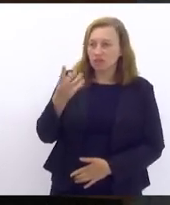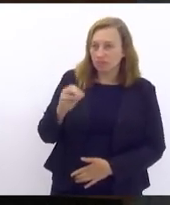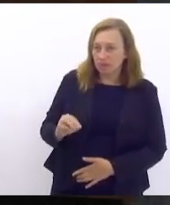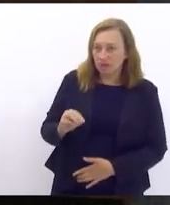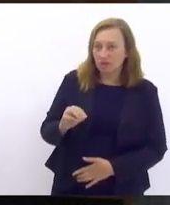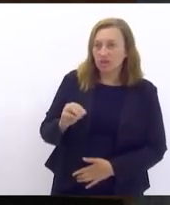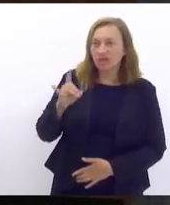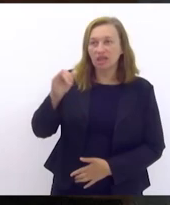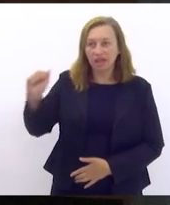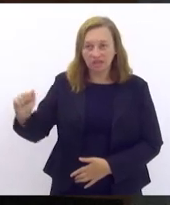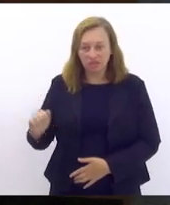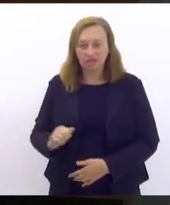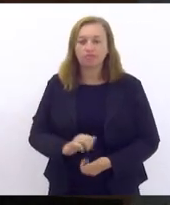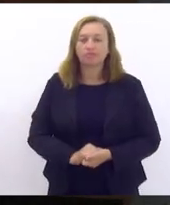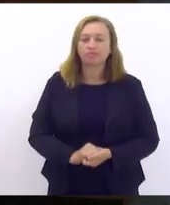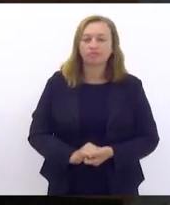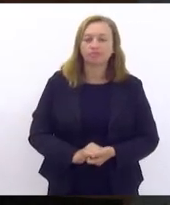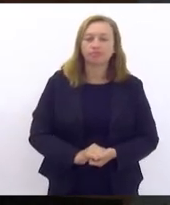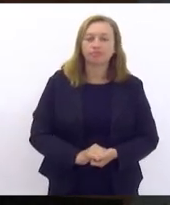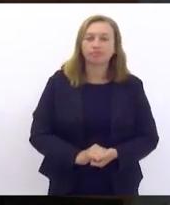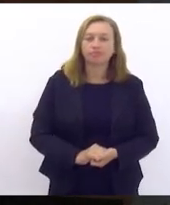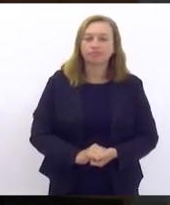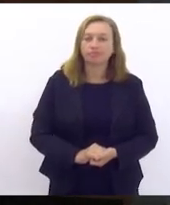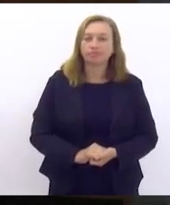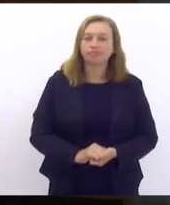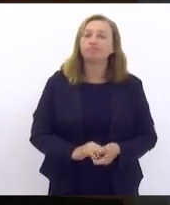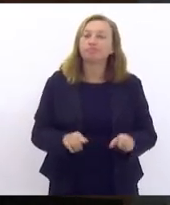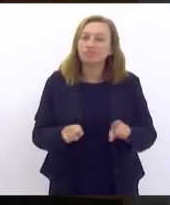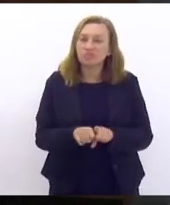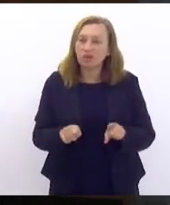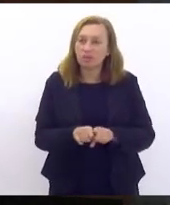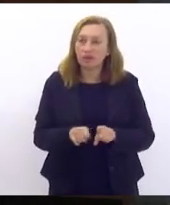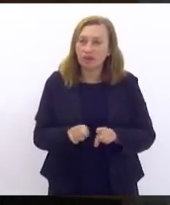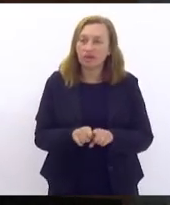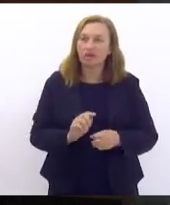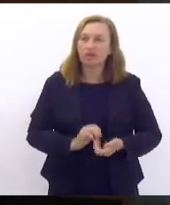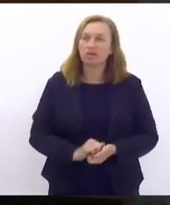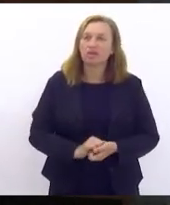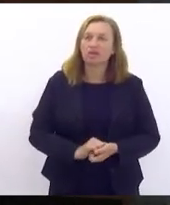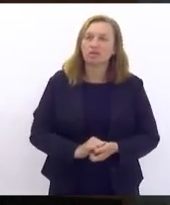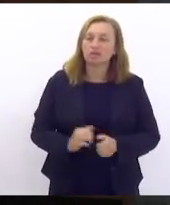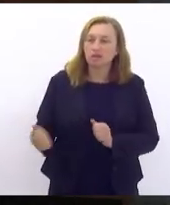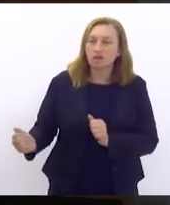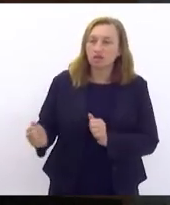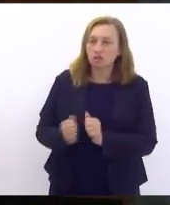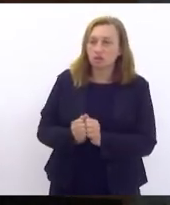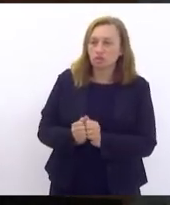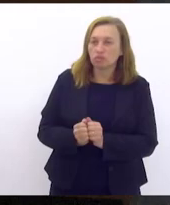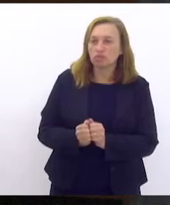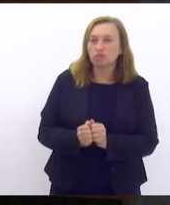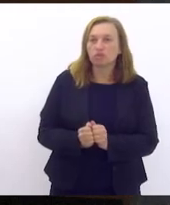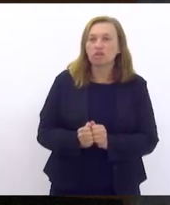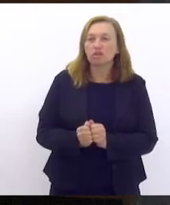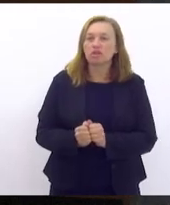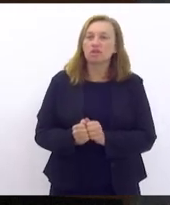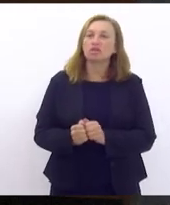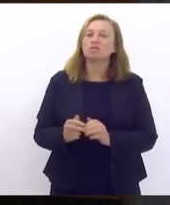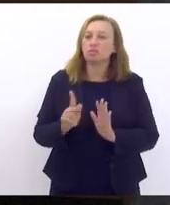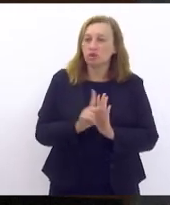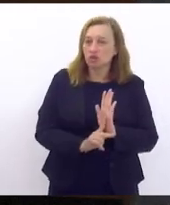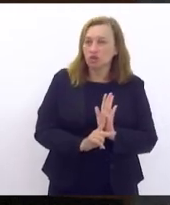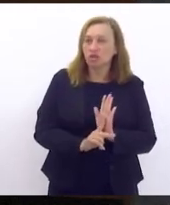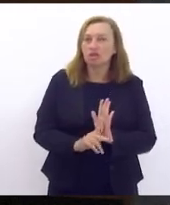Índia Armelau, que também me chamaram para compor a coautoria desse projeto. Esse